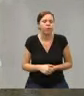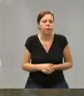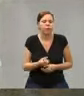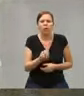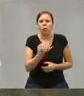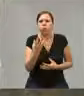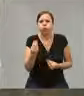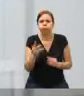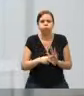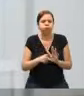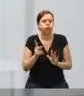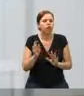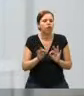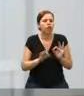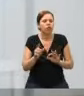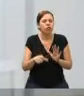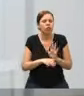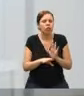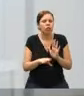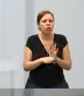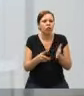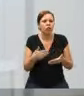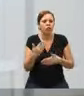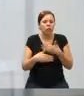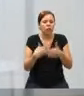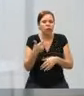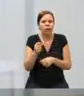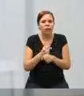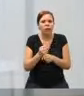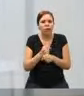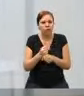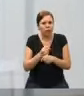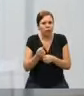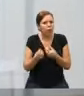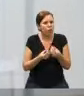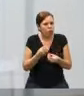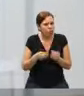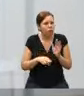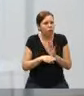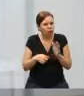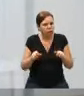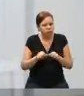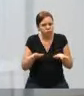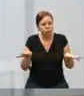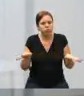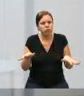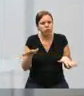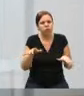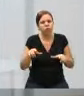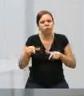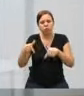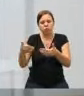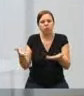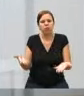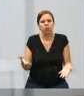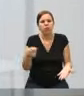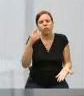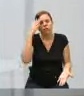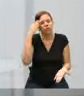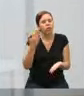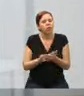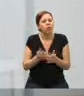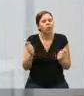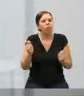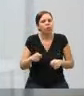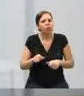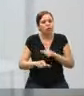tantos projetos assim, que vocês ao longo de 10 anos vêm dando conta, né? Vêm até expandindo a área de atuação. Vocês acreditam no